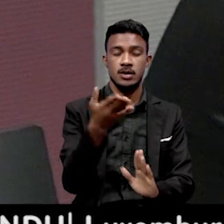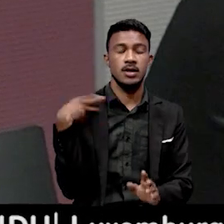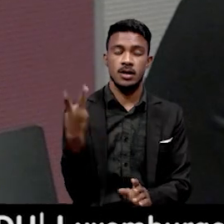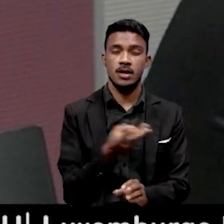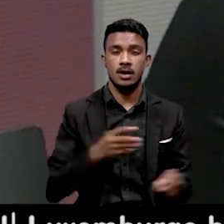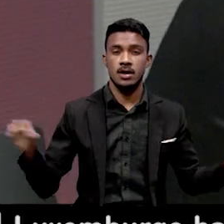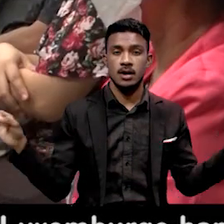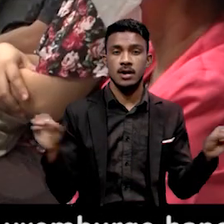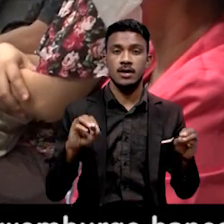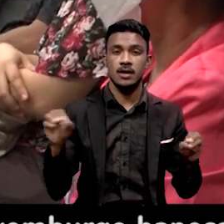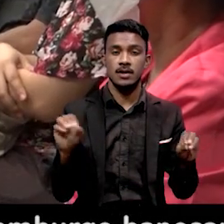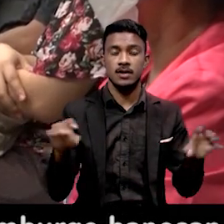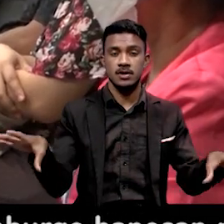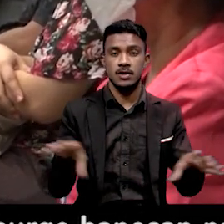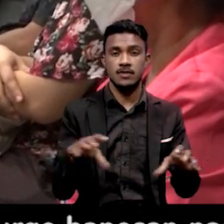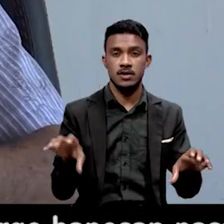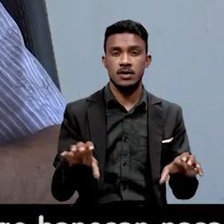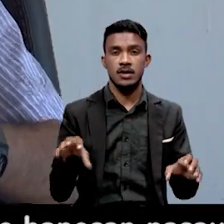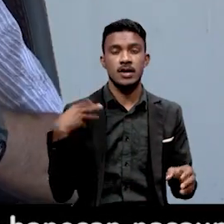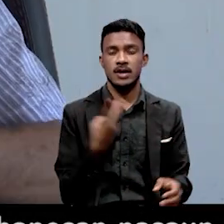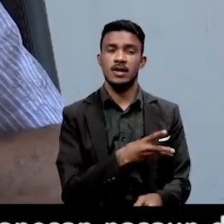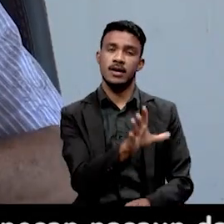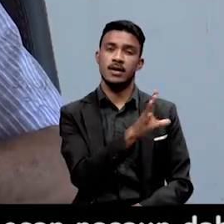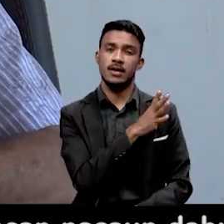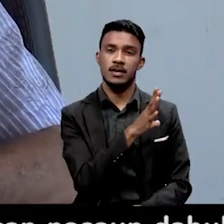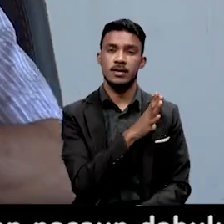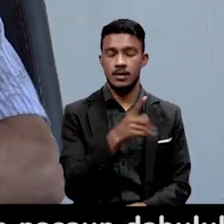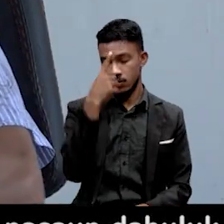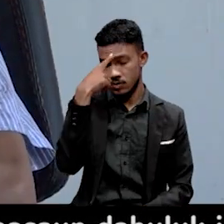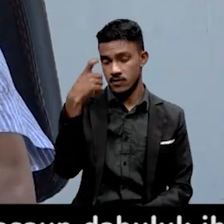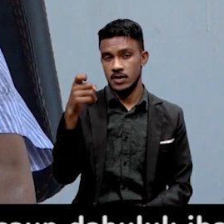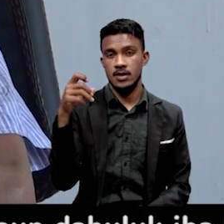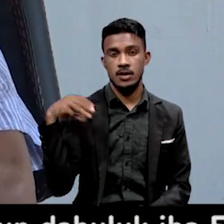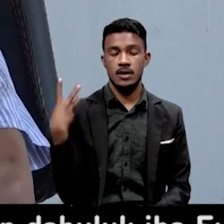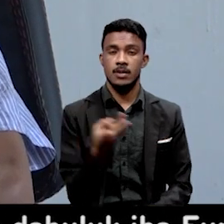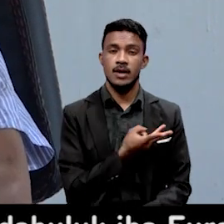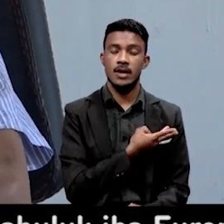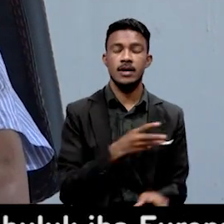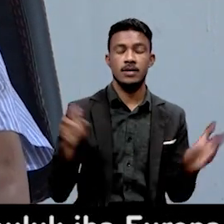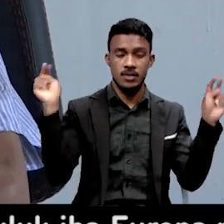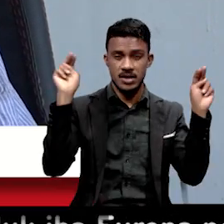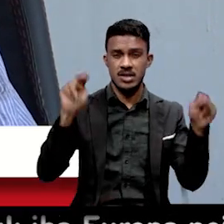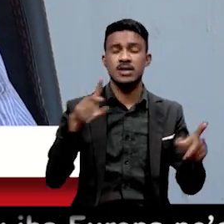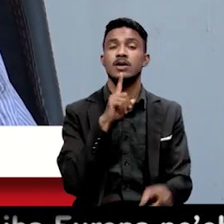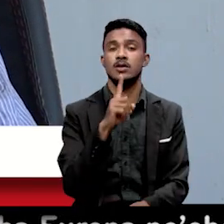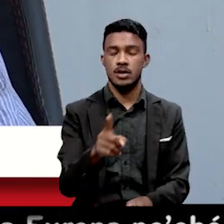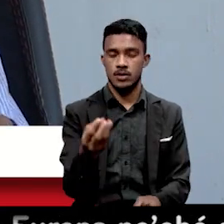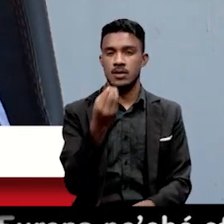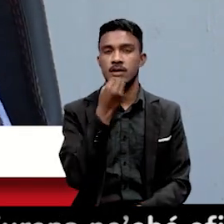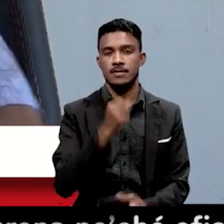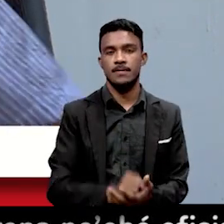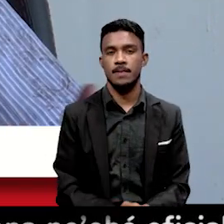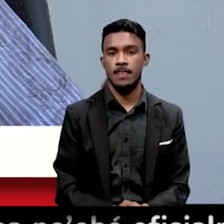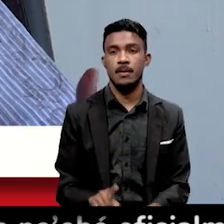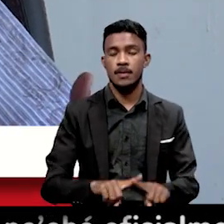investimento. Tambah ita depende despesas ni tambah sama ita despesas tambah ita necesidades. Ita persis dulu niat konsum.